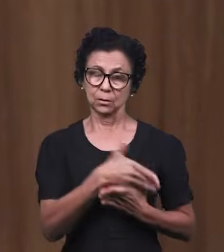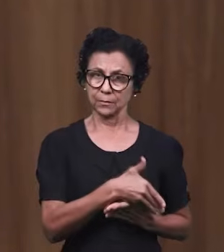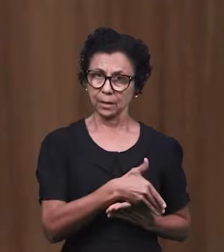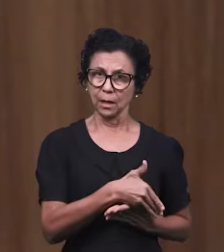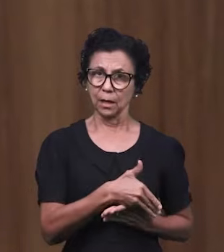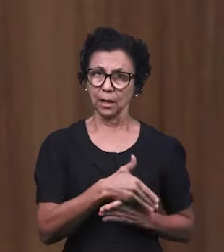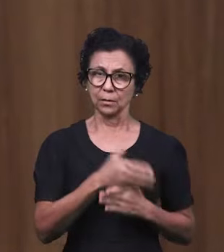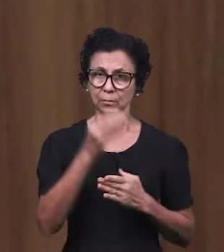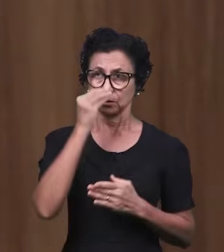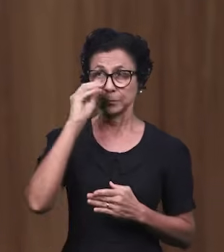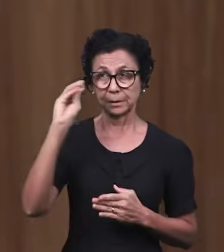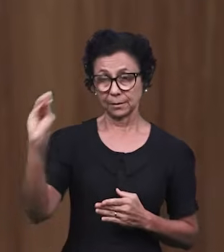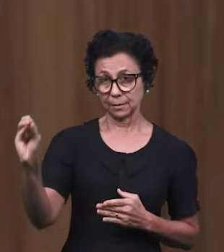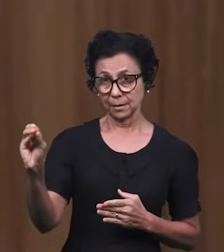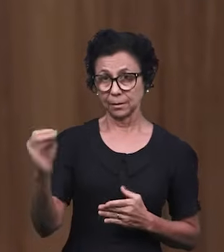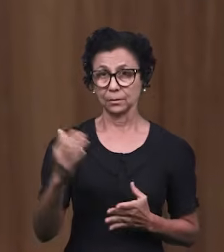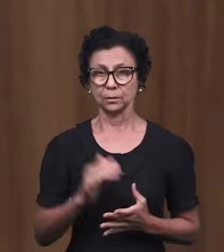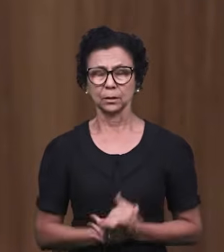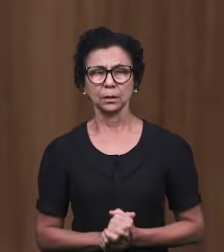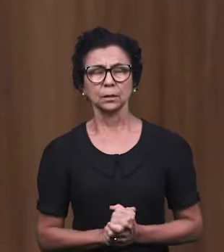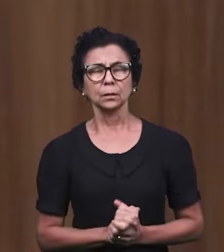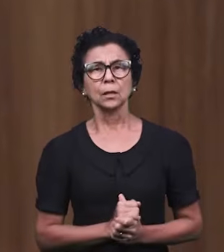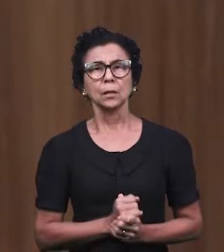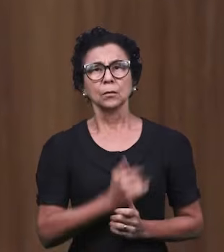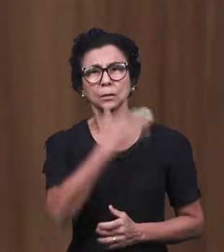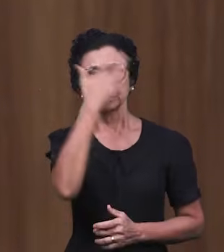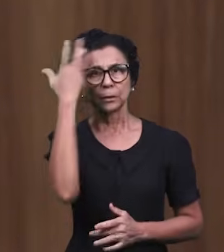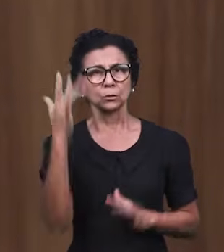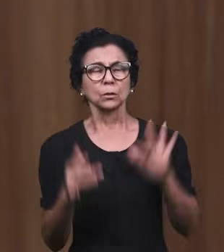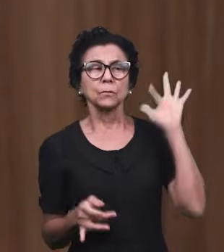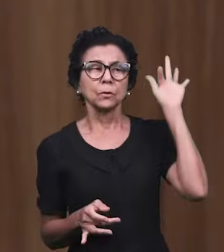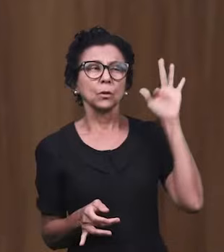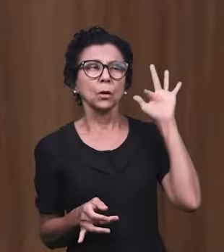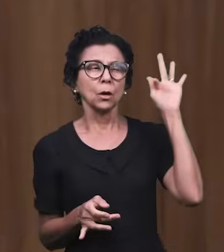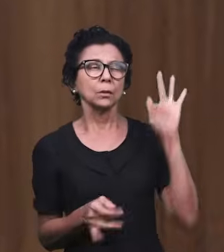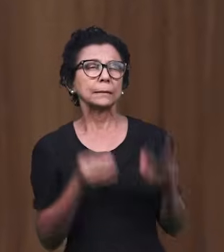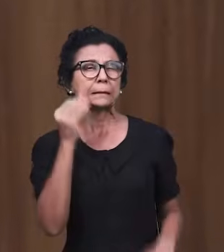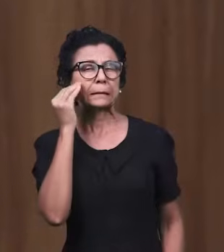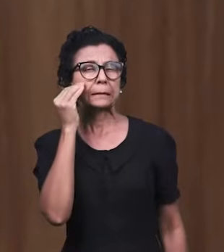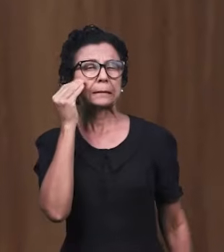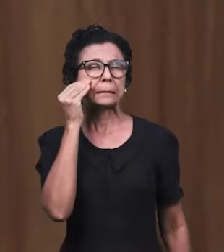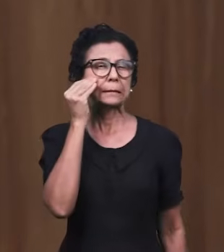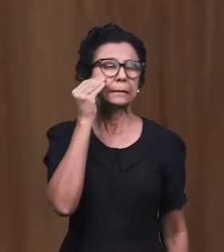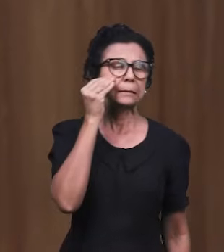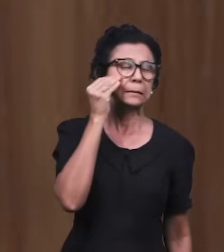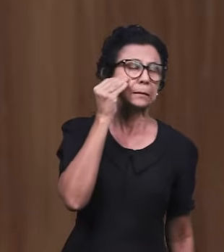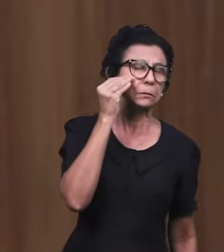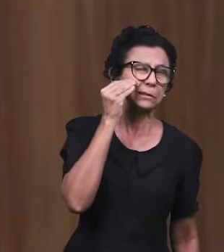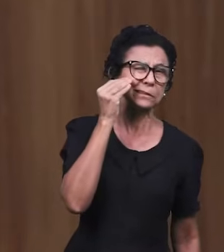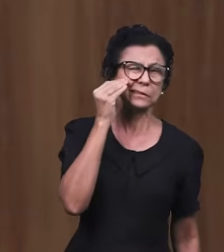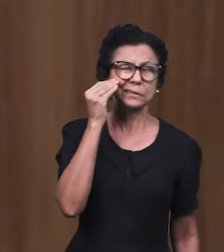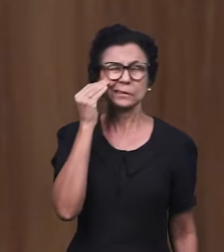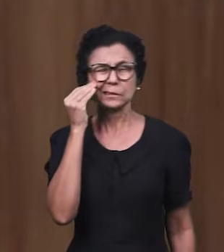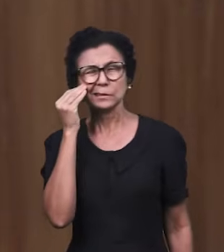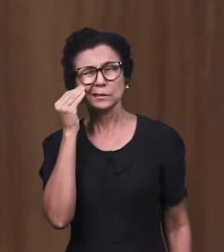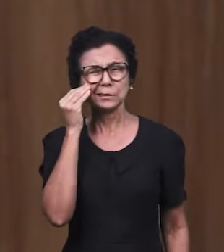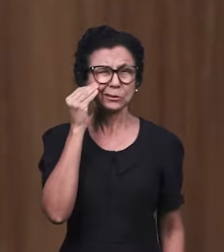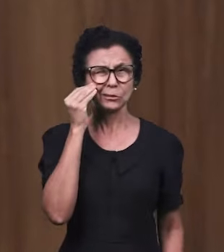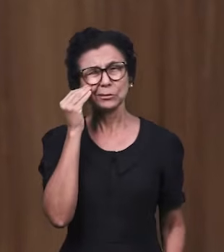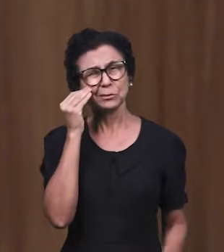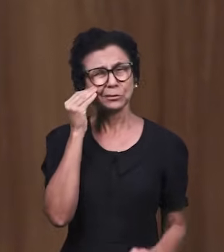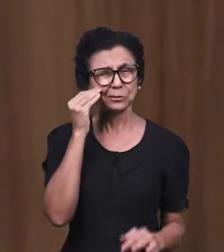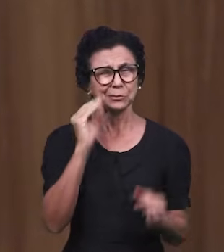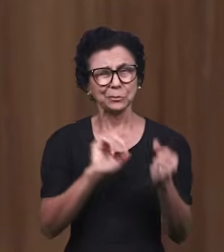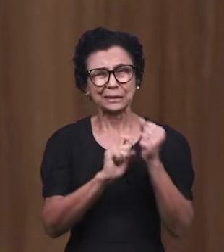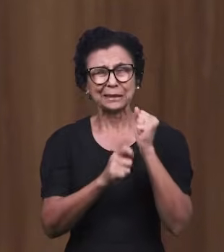Os filósofos eles ficavam tentando alcançar alguma coisa do mistério, mas não conseguia,